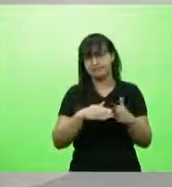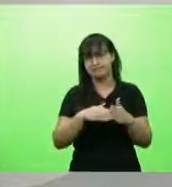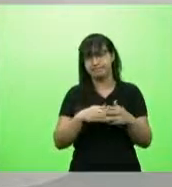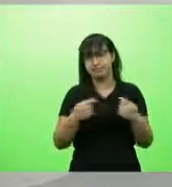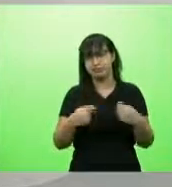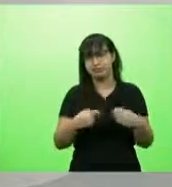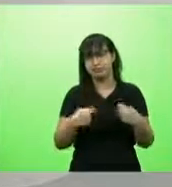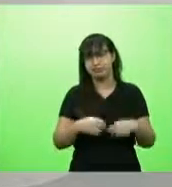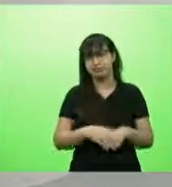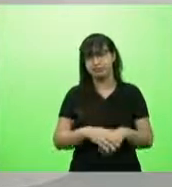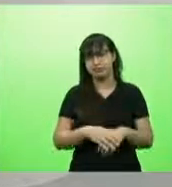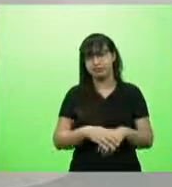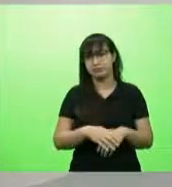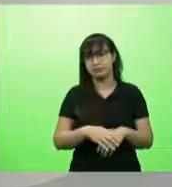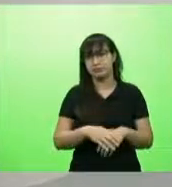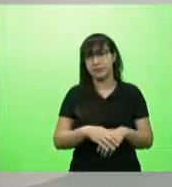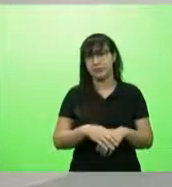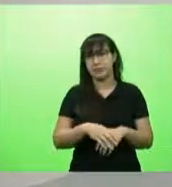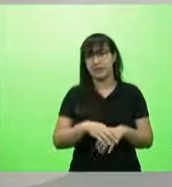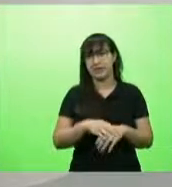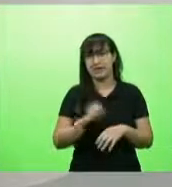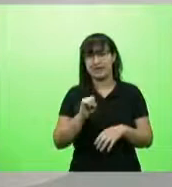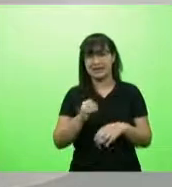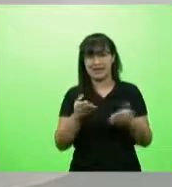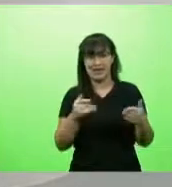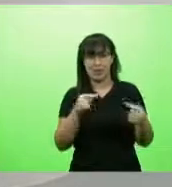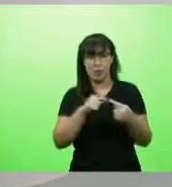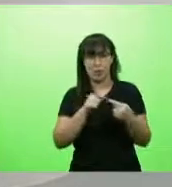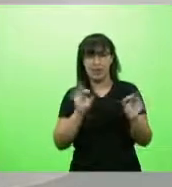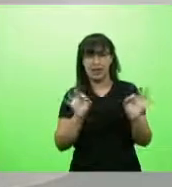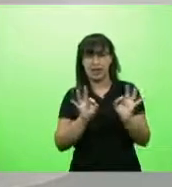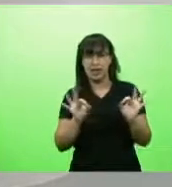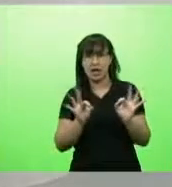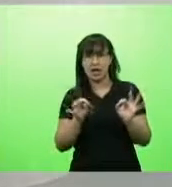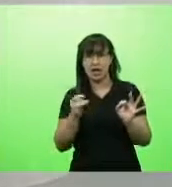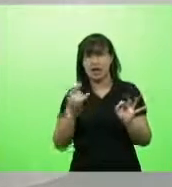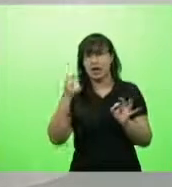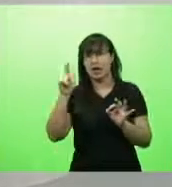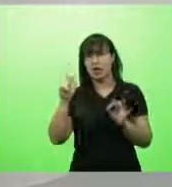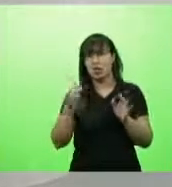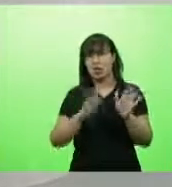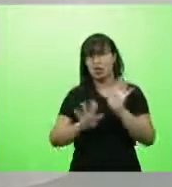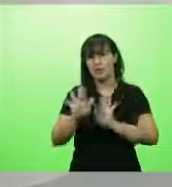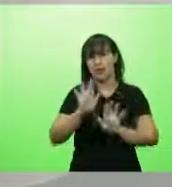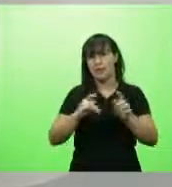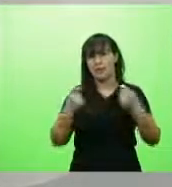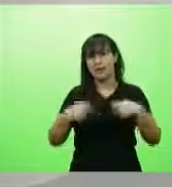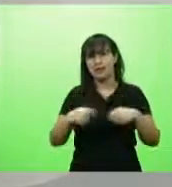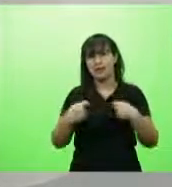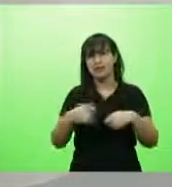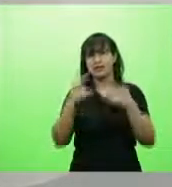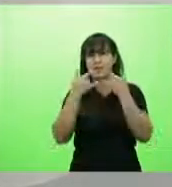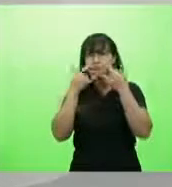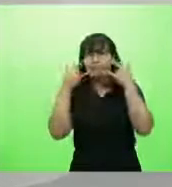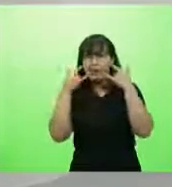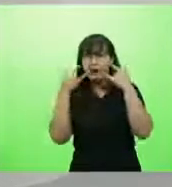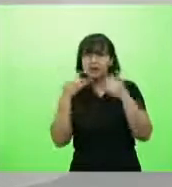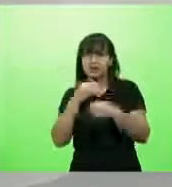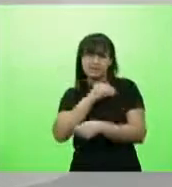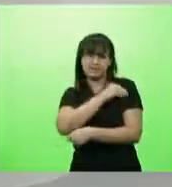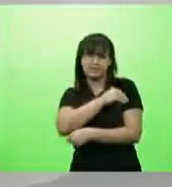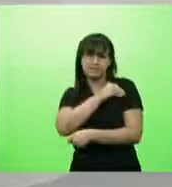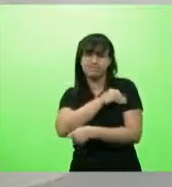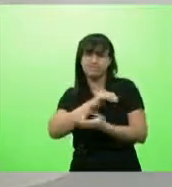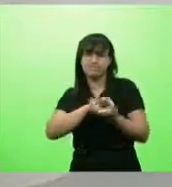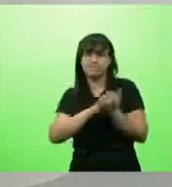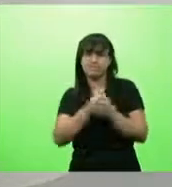Fora isso, os cuidados naturais que todos conhecemos, o uso de máscara, o uso de álcool gel, a postura